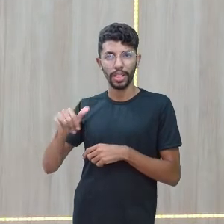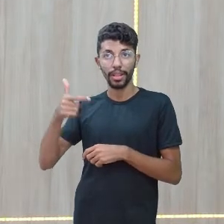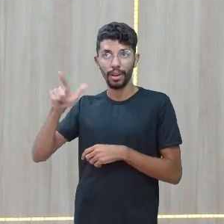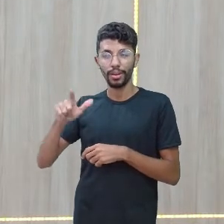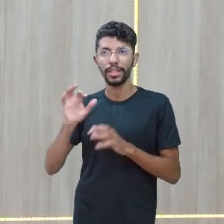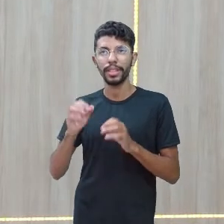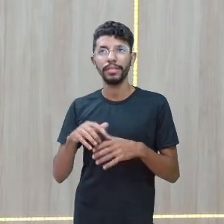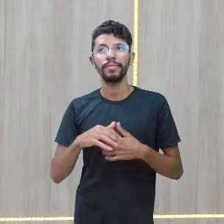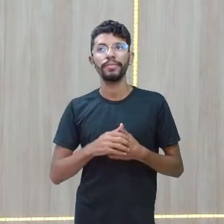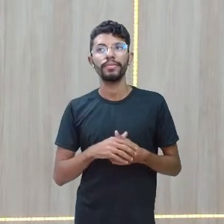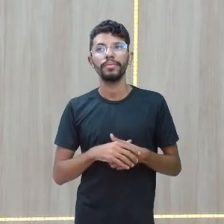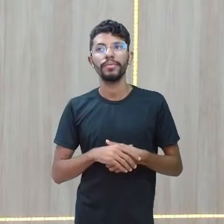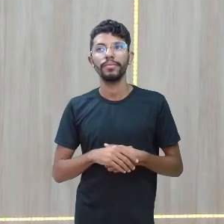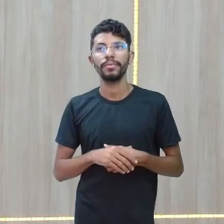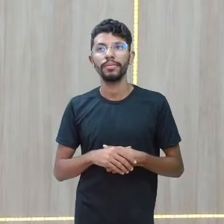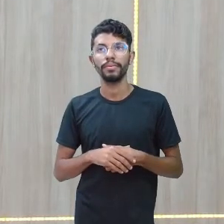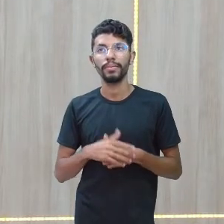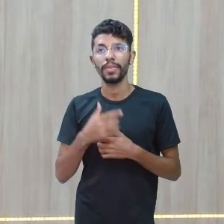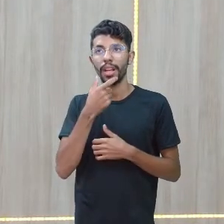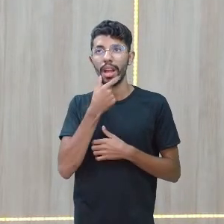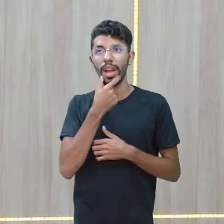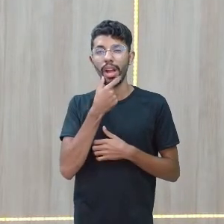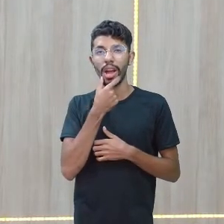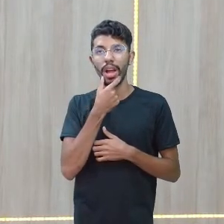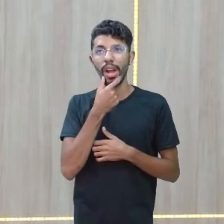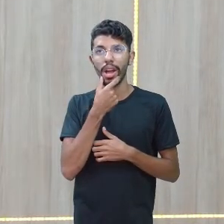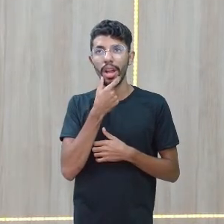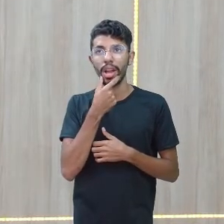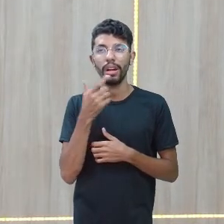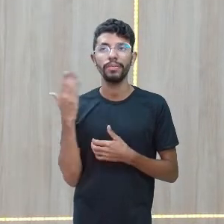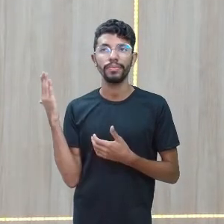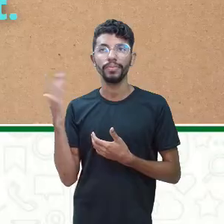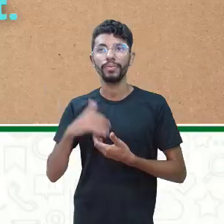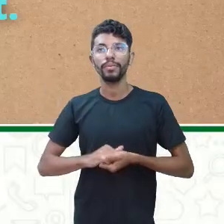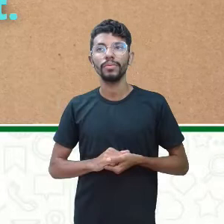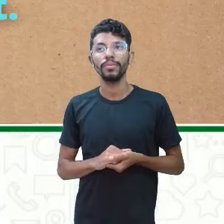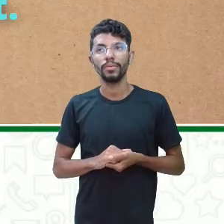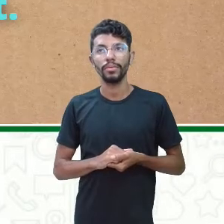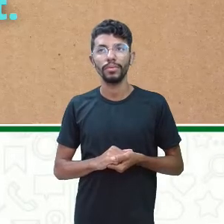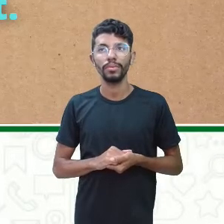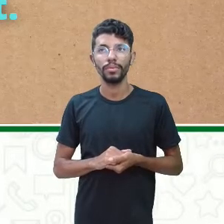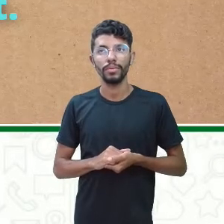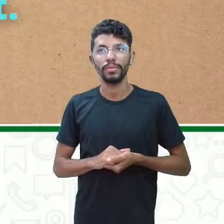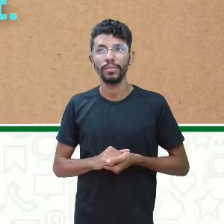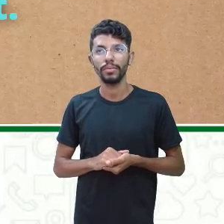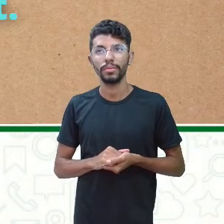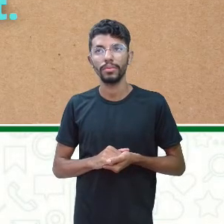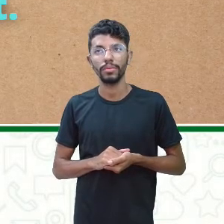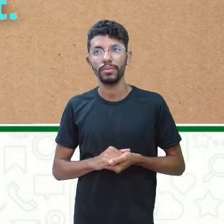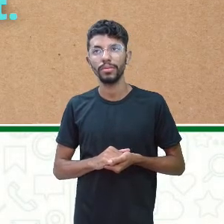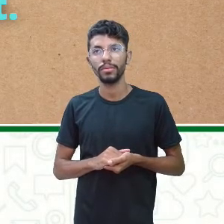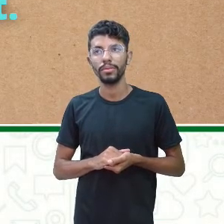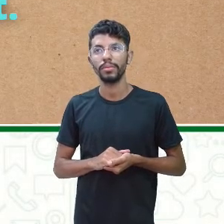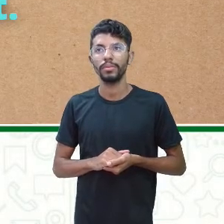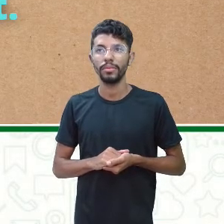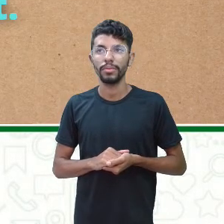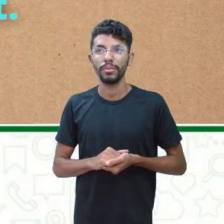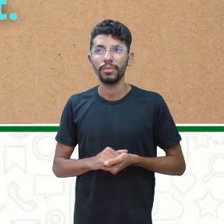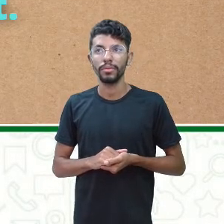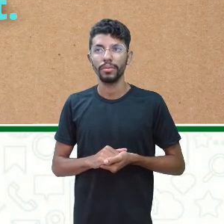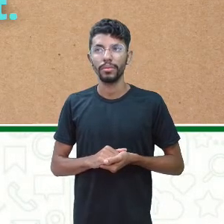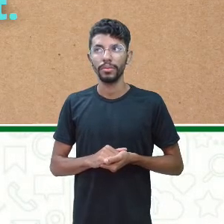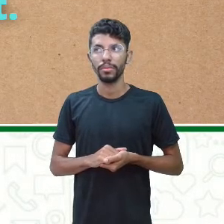messages. Close your social media. Don't step the grass. Keep the door